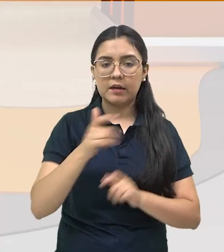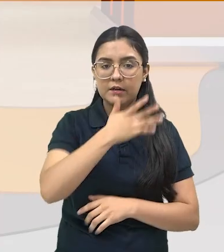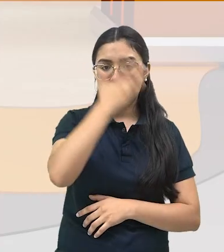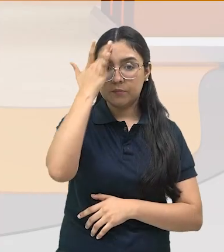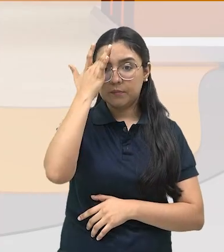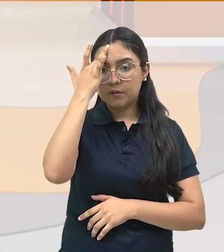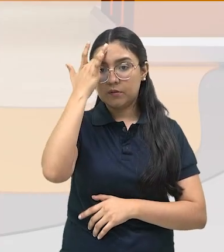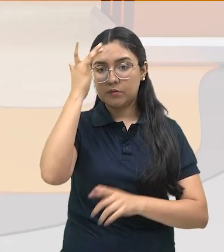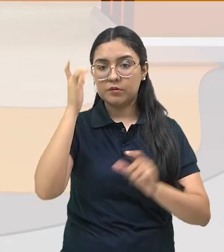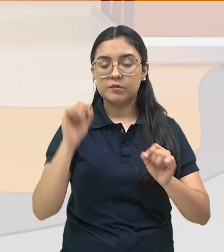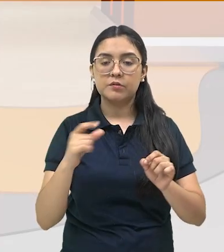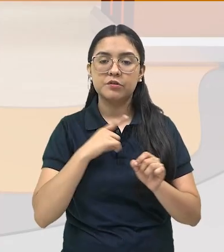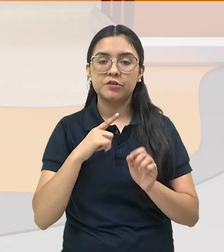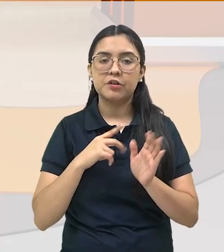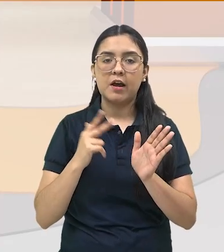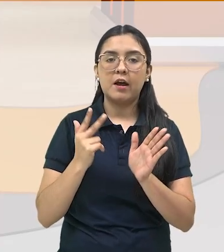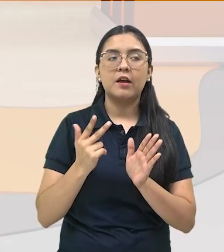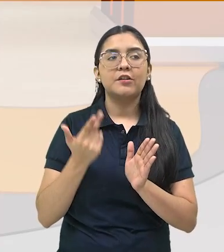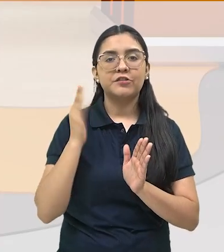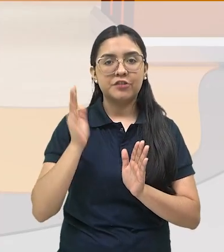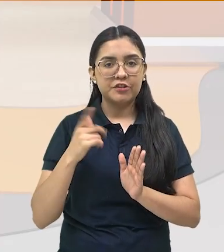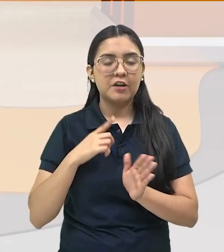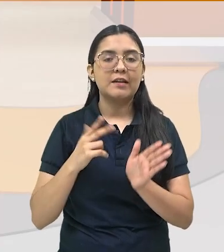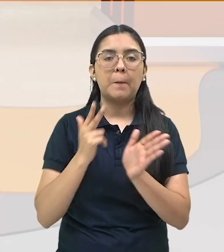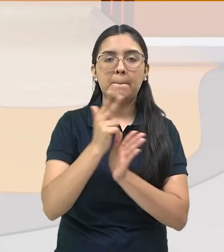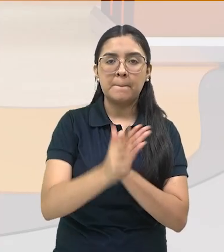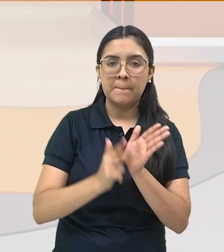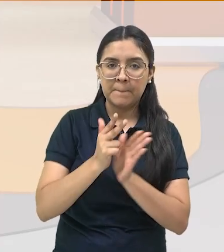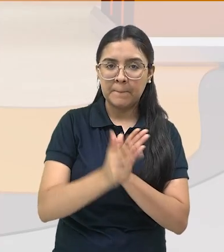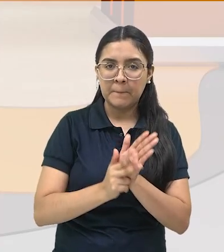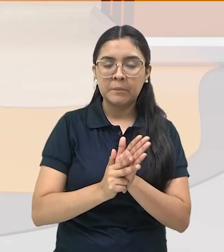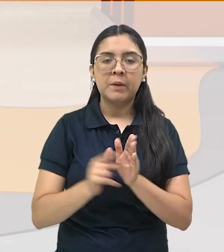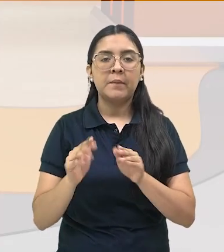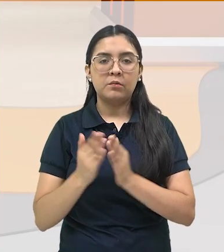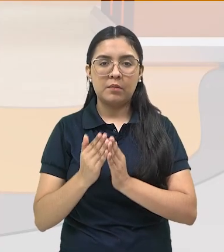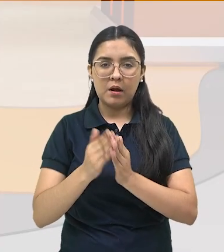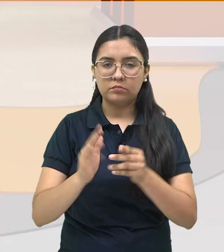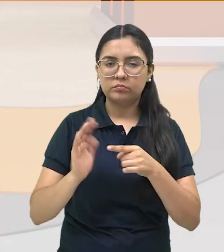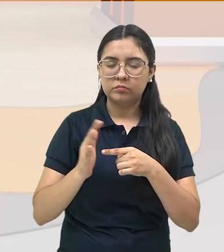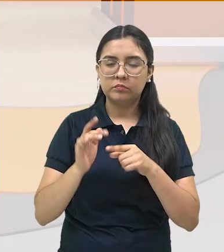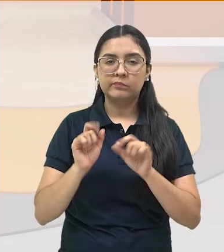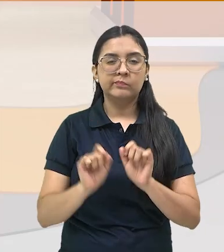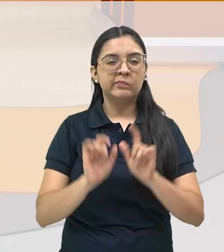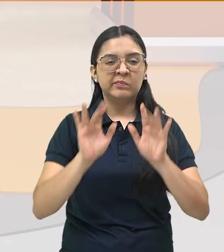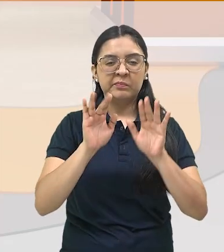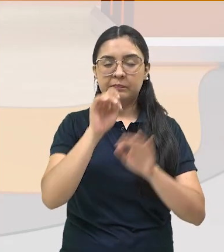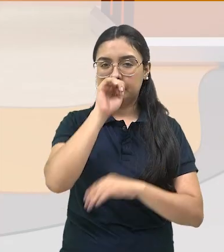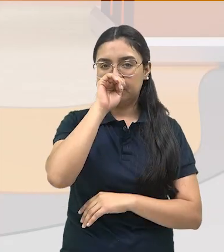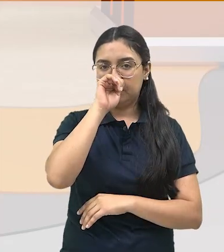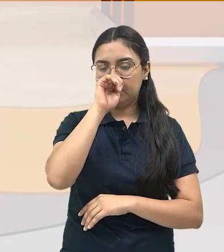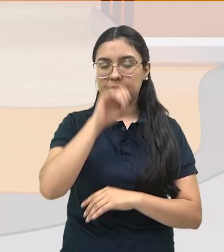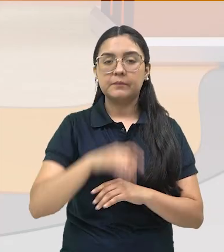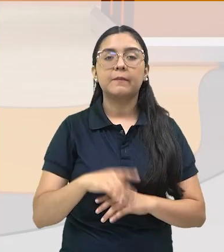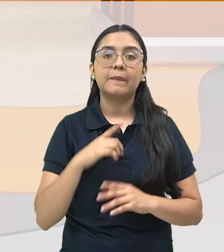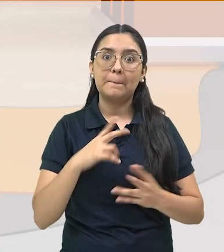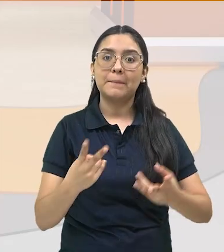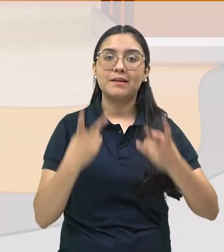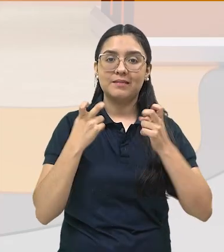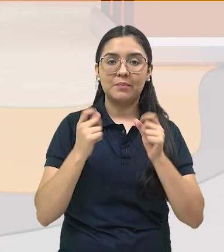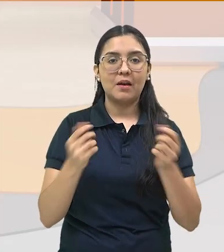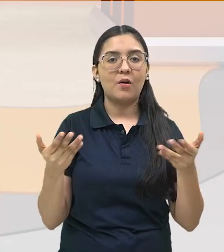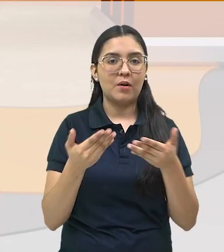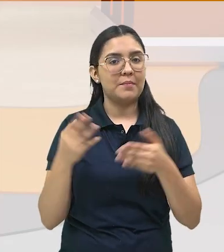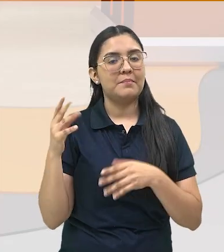da velocidade das locomotivas de trem e dos barcos a vapor. Então, a gente observa que há um aumento na velocidade dos